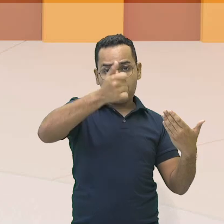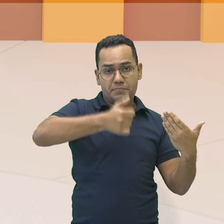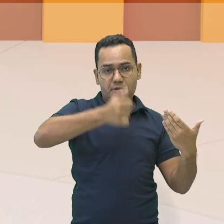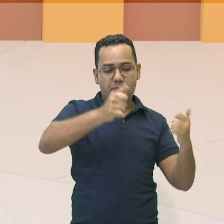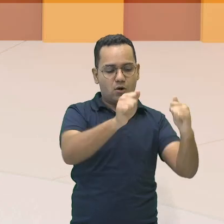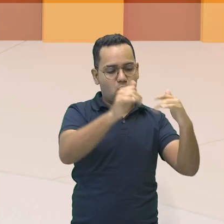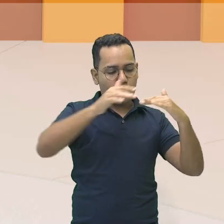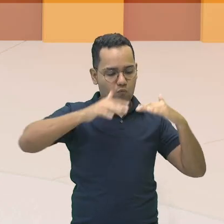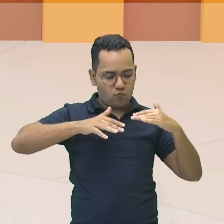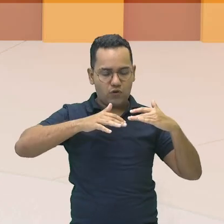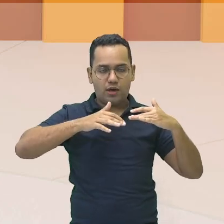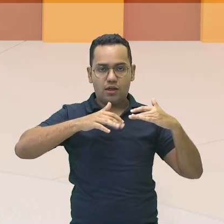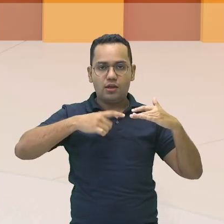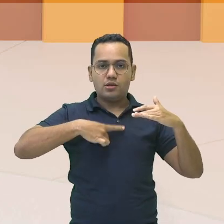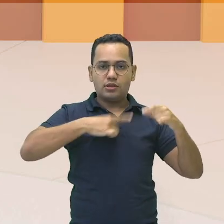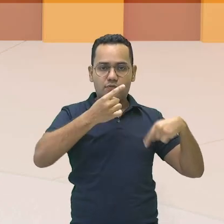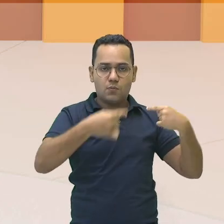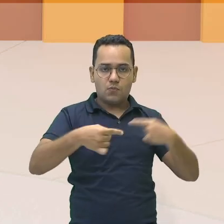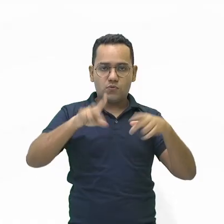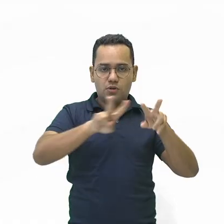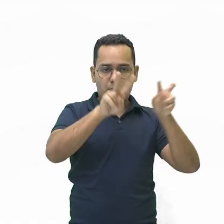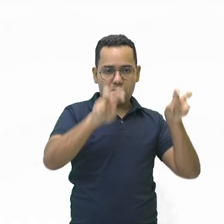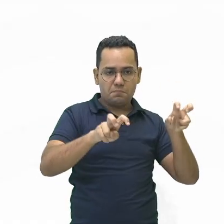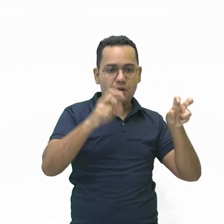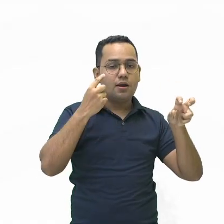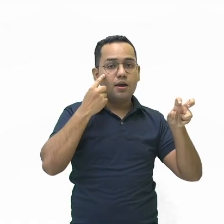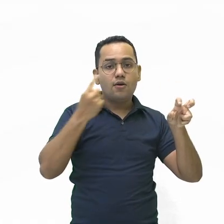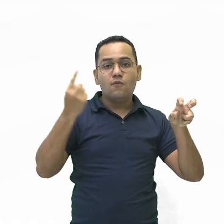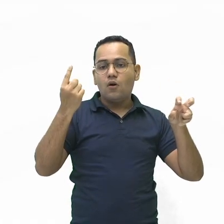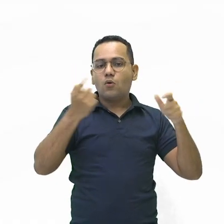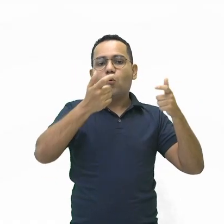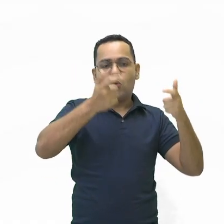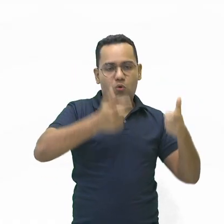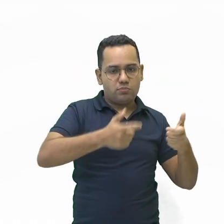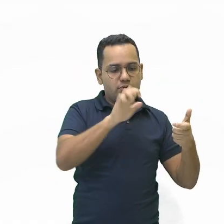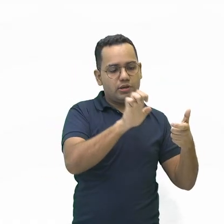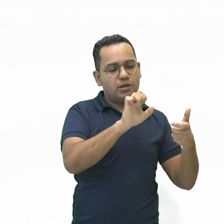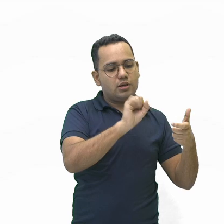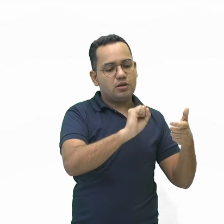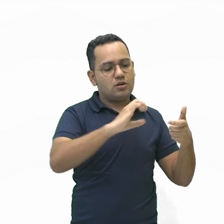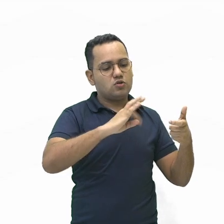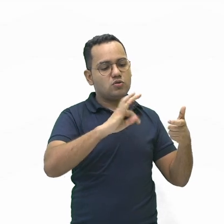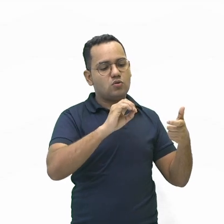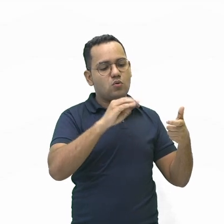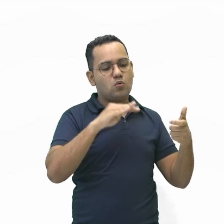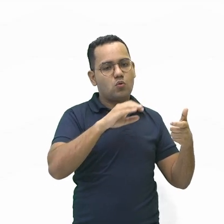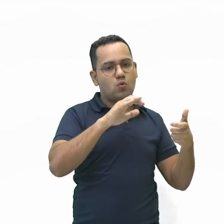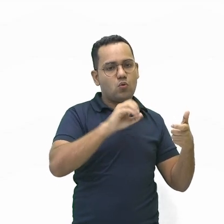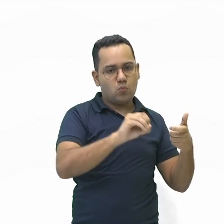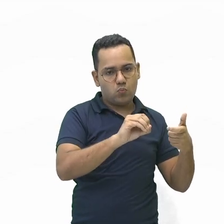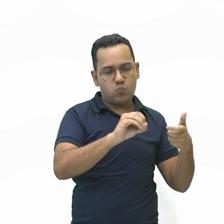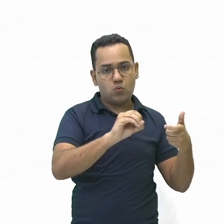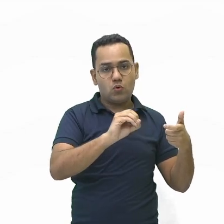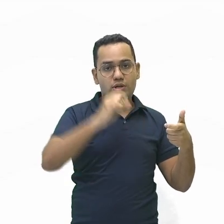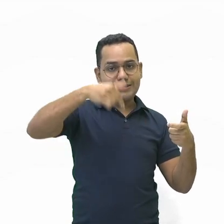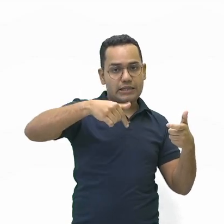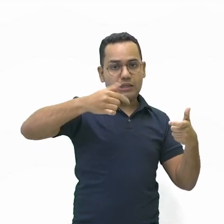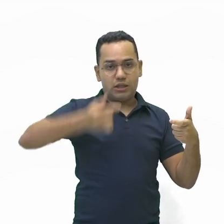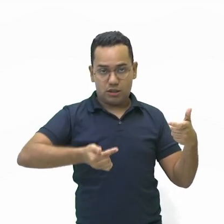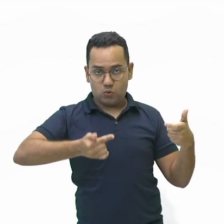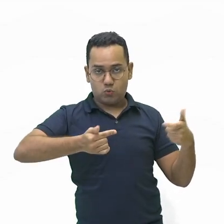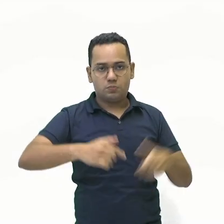de Estocolmo, que aconteceu em 72, na cidade de Estocolmo, na Suécia, daí o nome, certo?